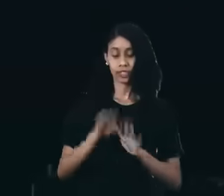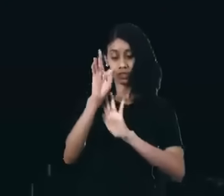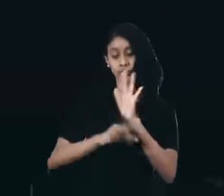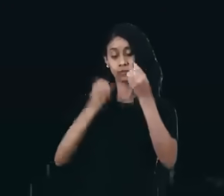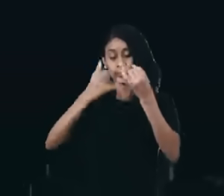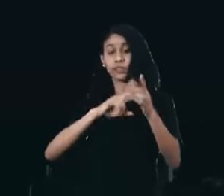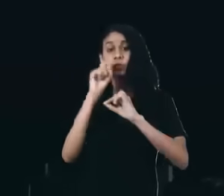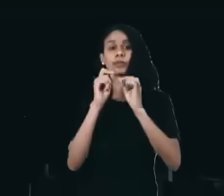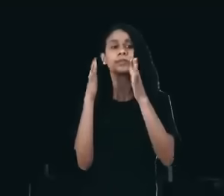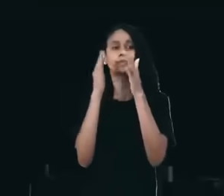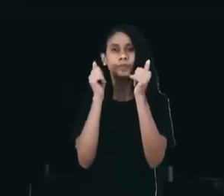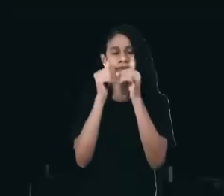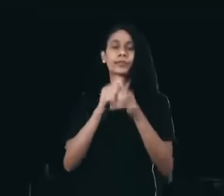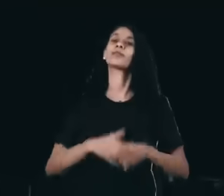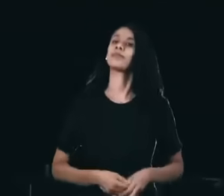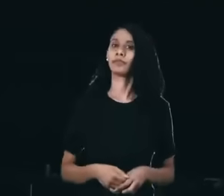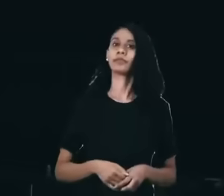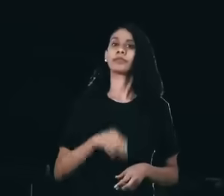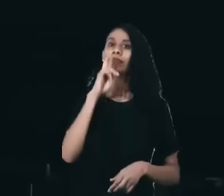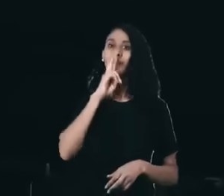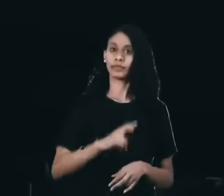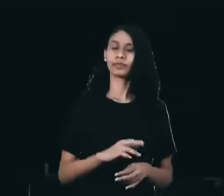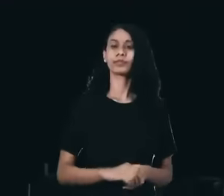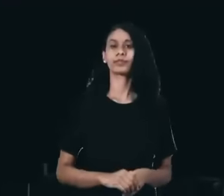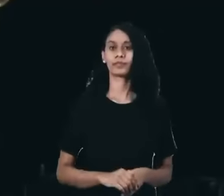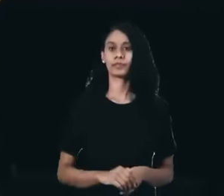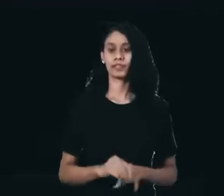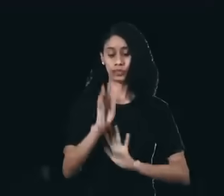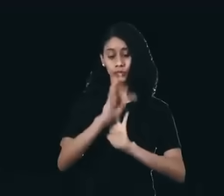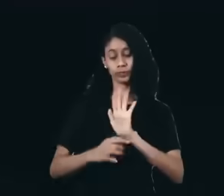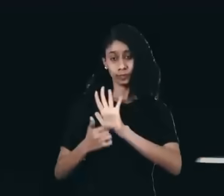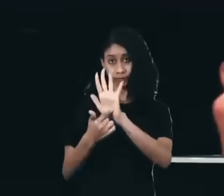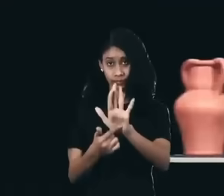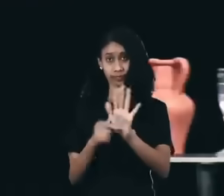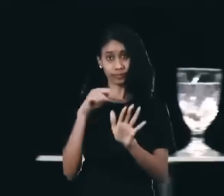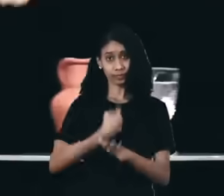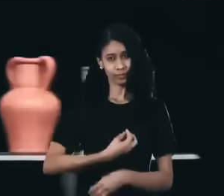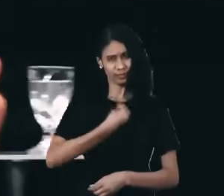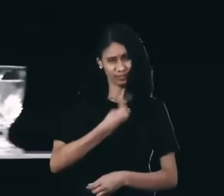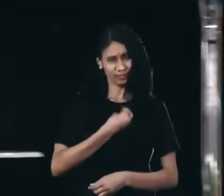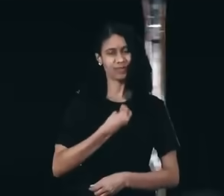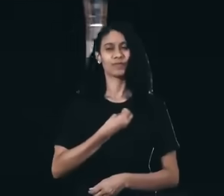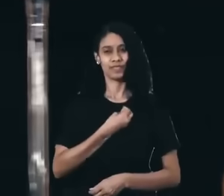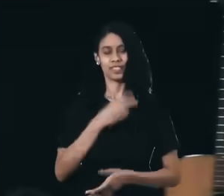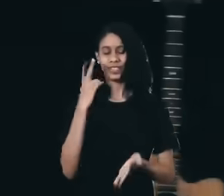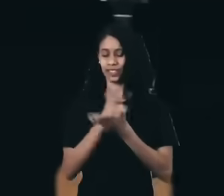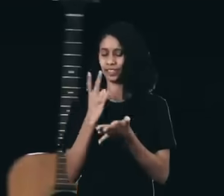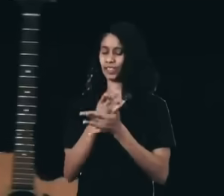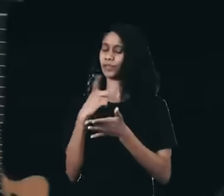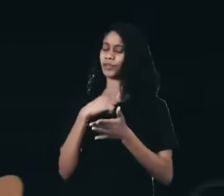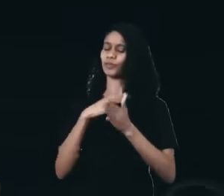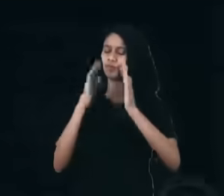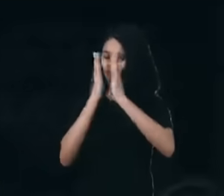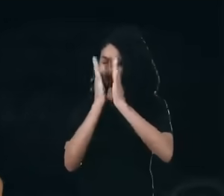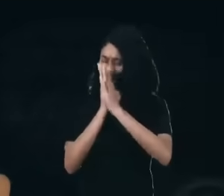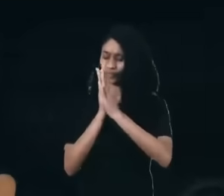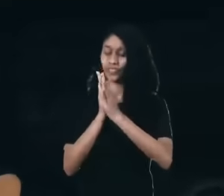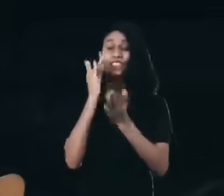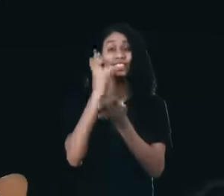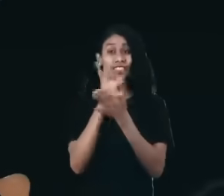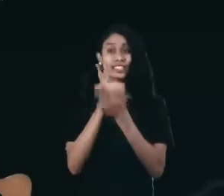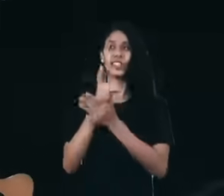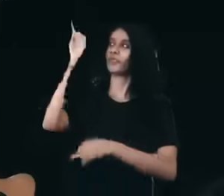de um pedido e de uma resposta. Esse texto nos mostra que na nossa vida é assim, sempre vai ter uma oração e sempre vai ter